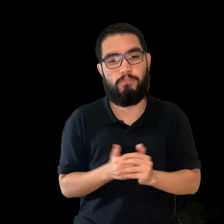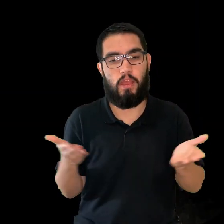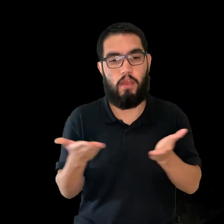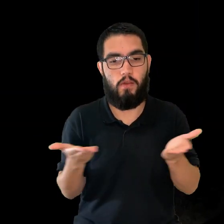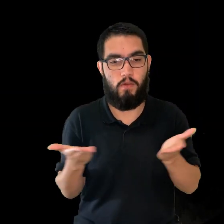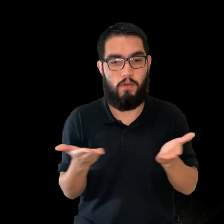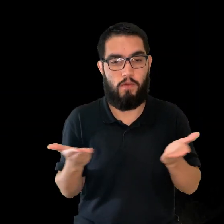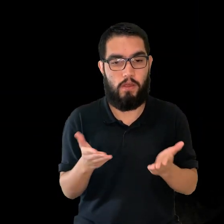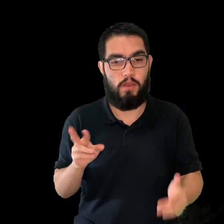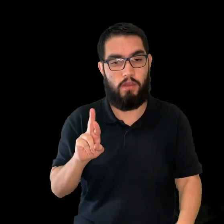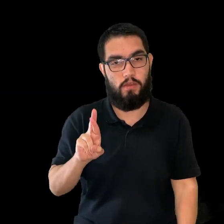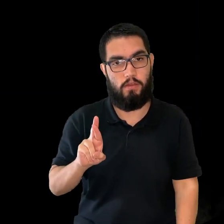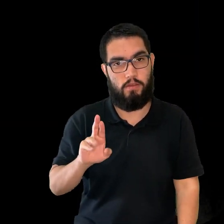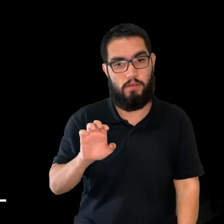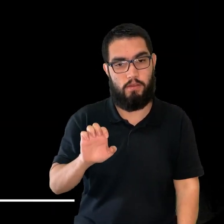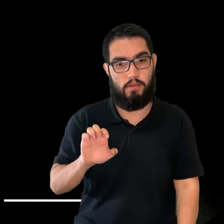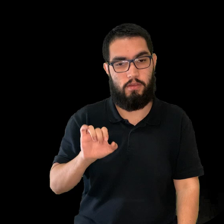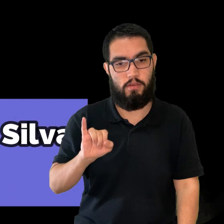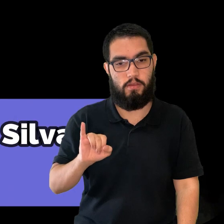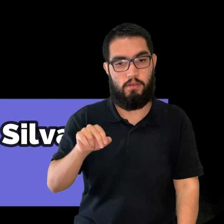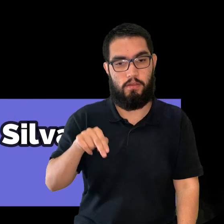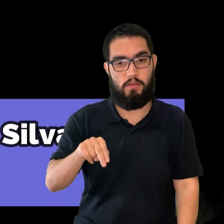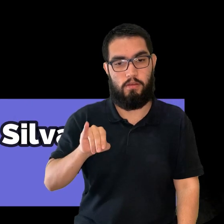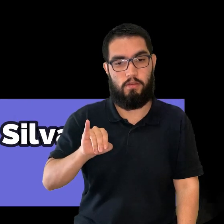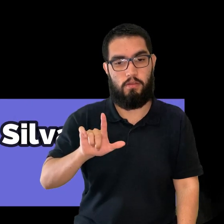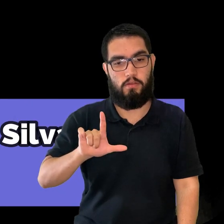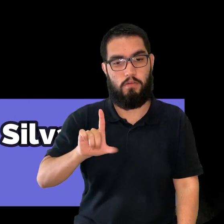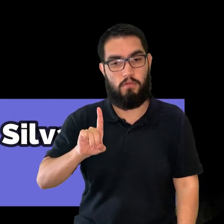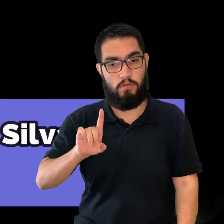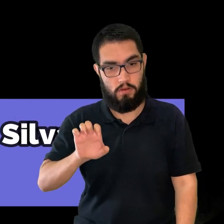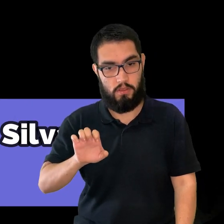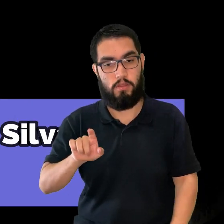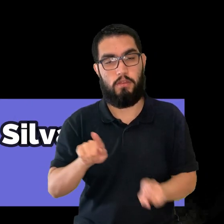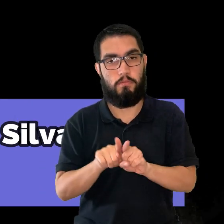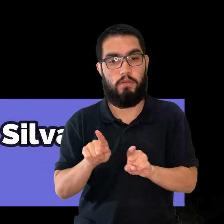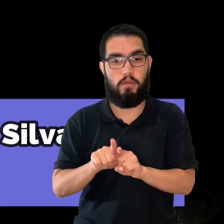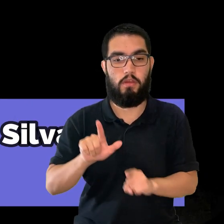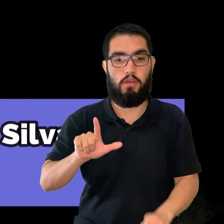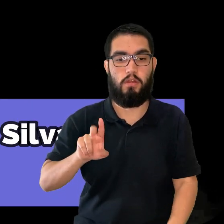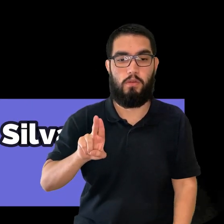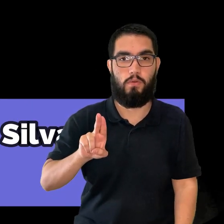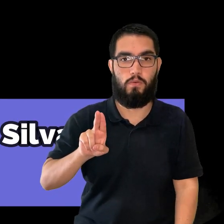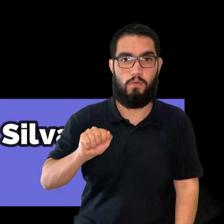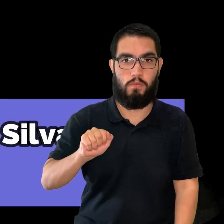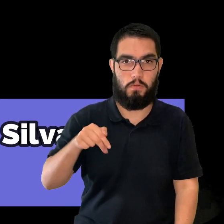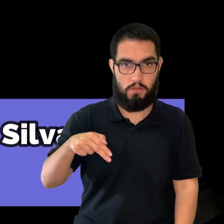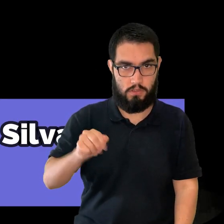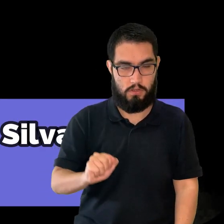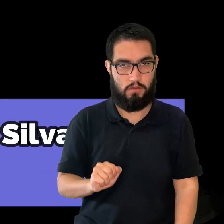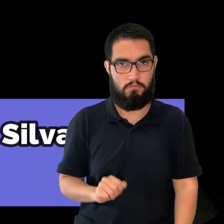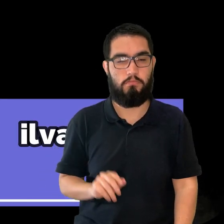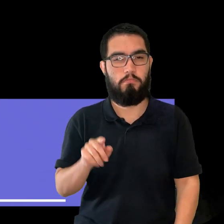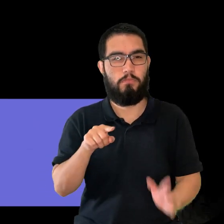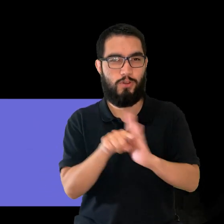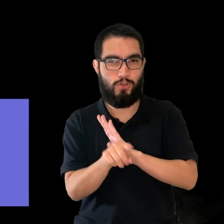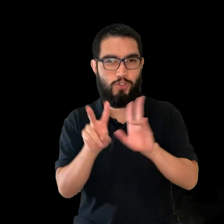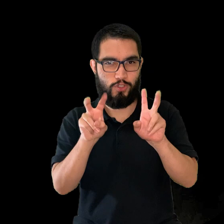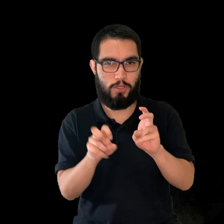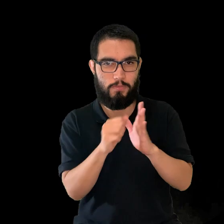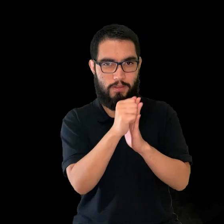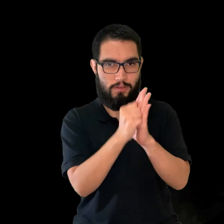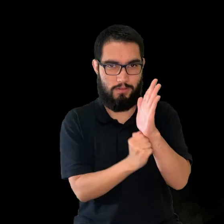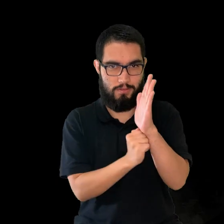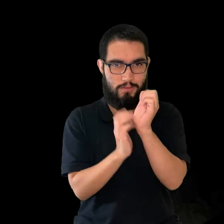Agora, Reinilde Ferreira e a Luana Silva, ambas perguntaram sobre o uso das luvas.